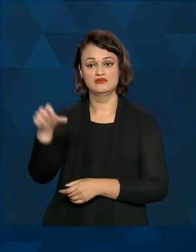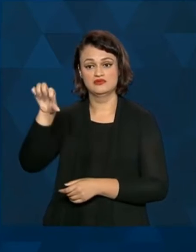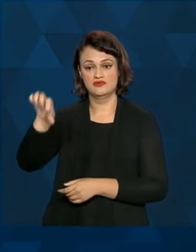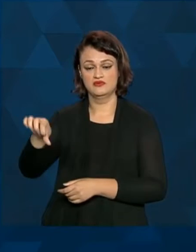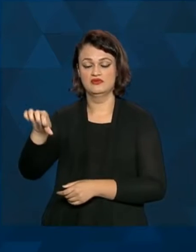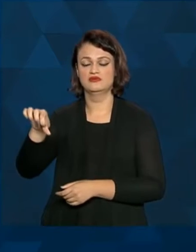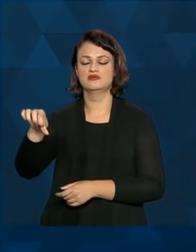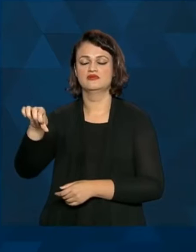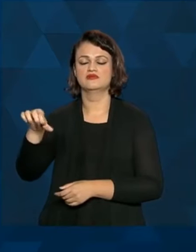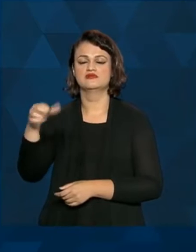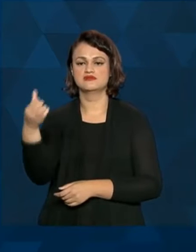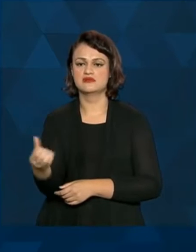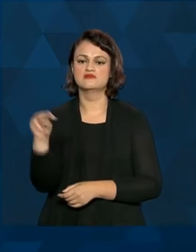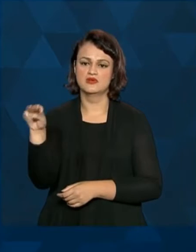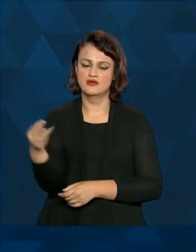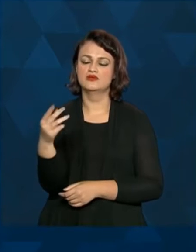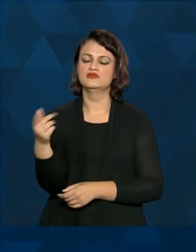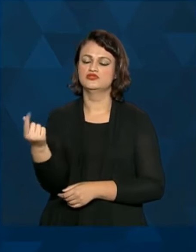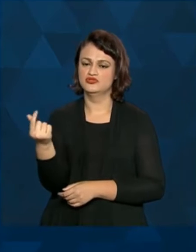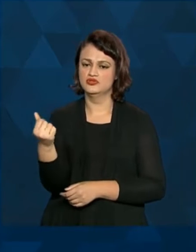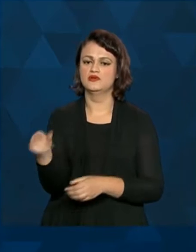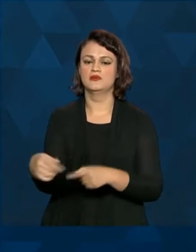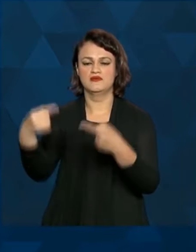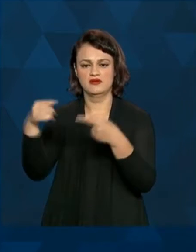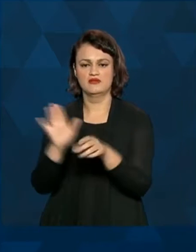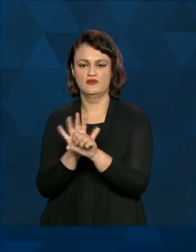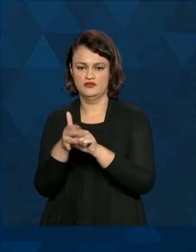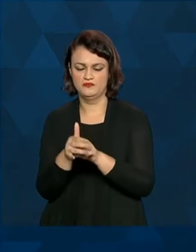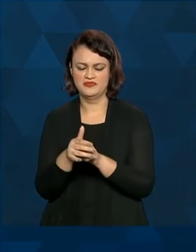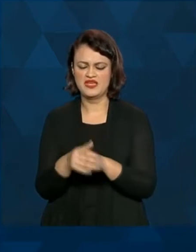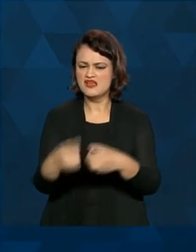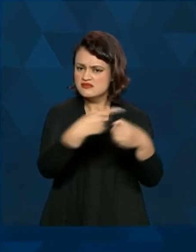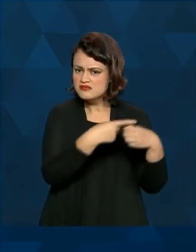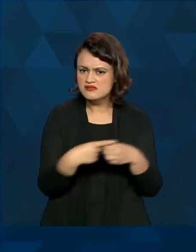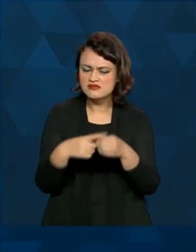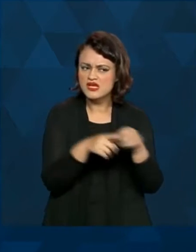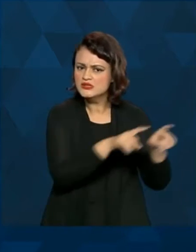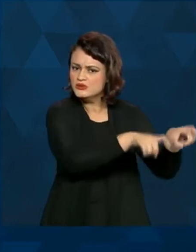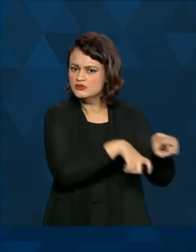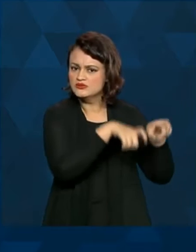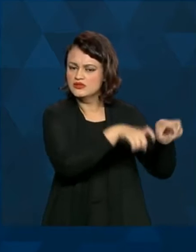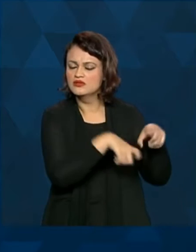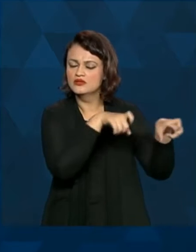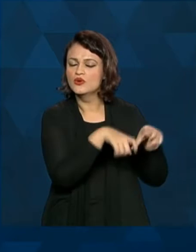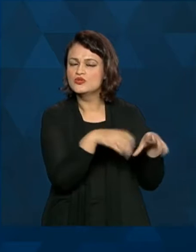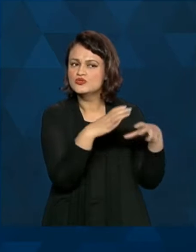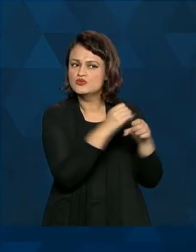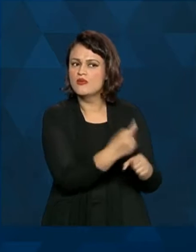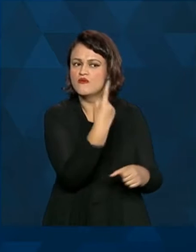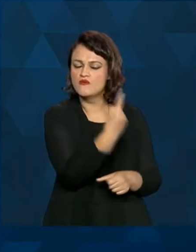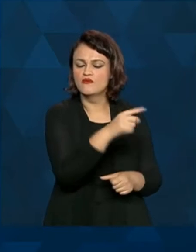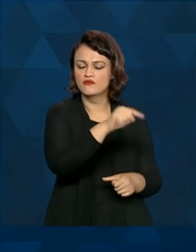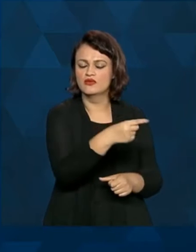96,5 milhões de reais exclusivos para enfrentamento à Covid. Os municípios do interior, somados, receberam